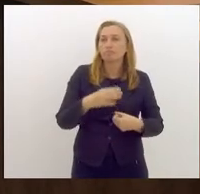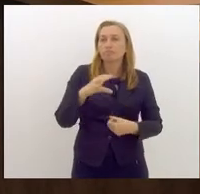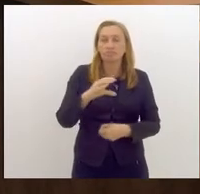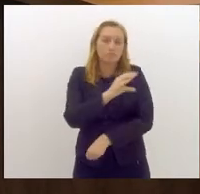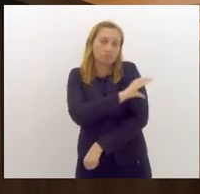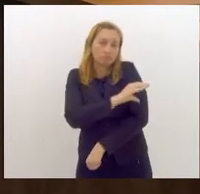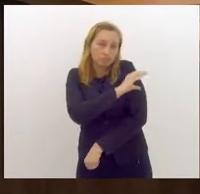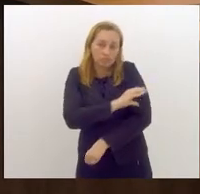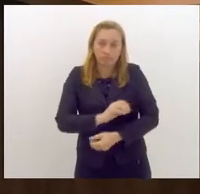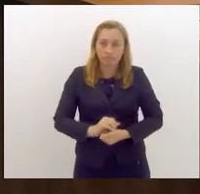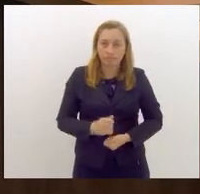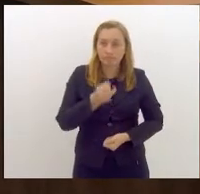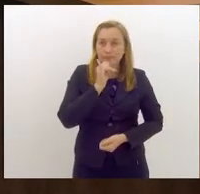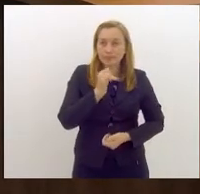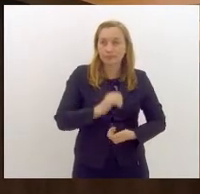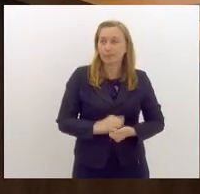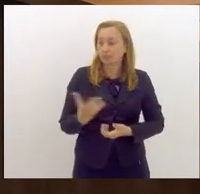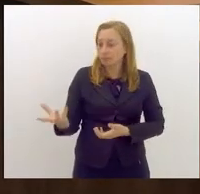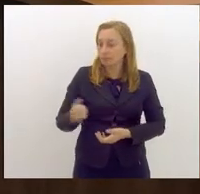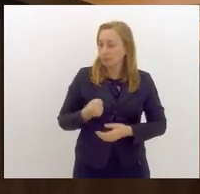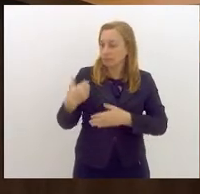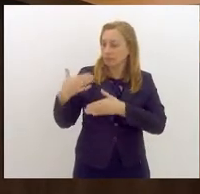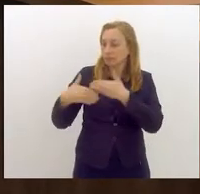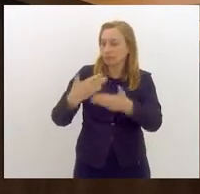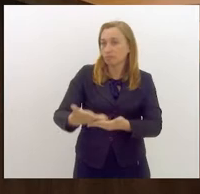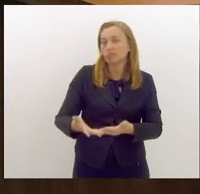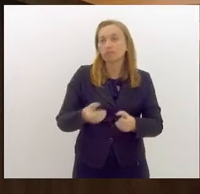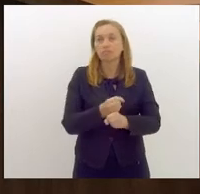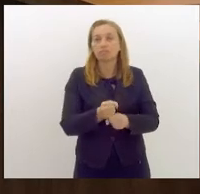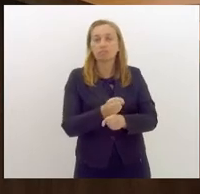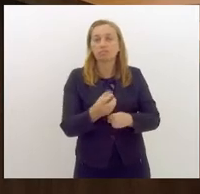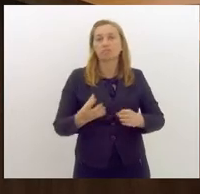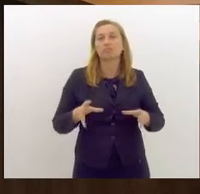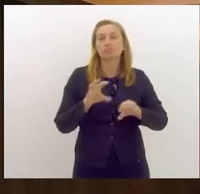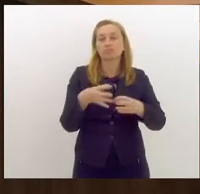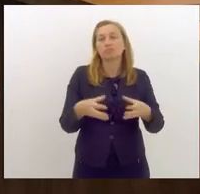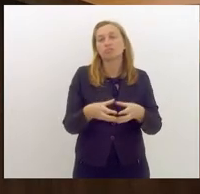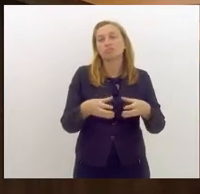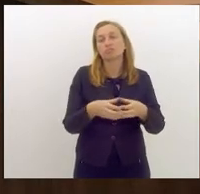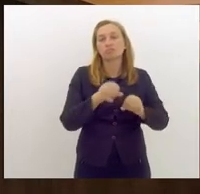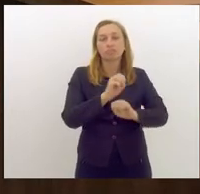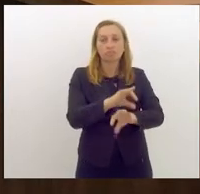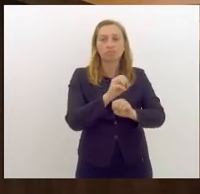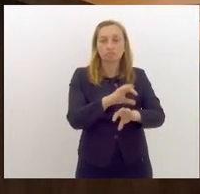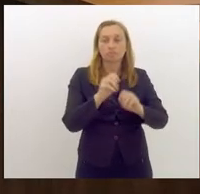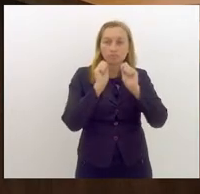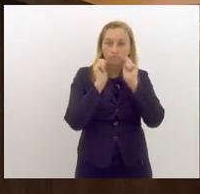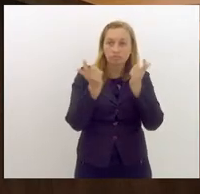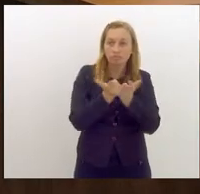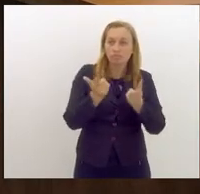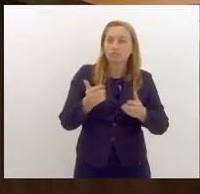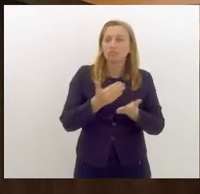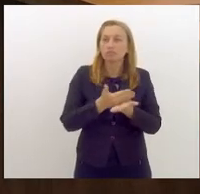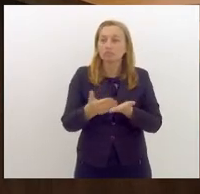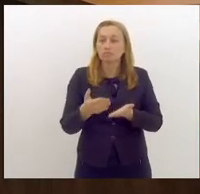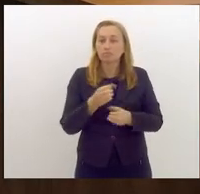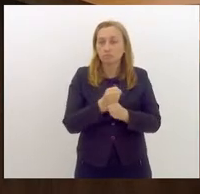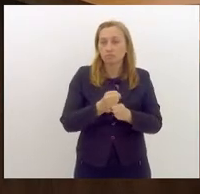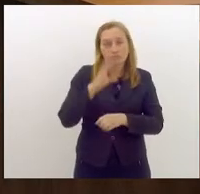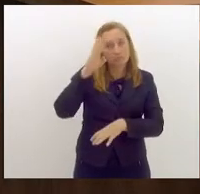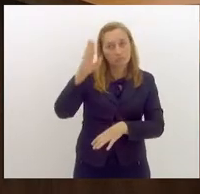dos Goytacazes que eu recebi ao longo desse ano na comissão de educação da alerj no início do ano principalmente